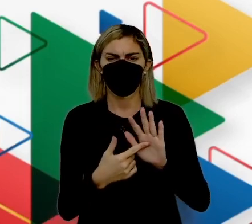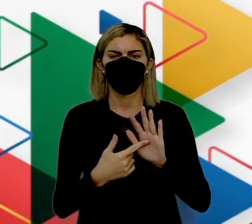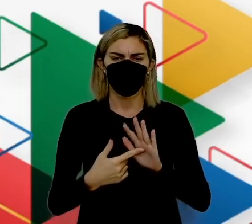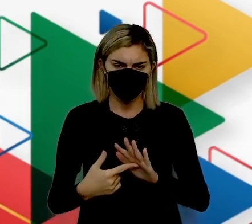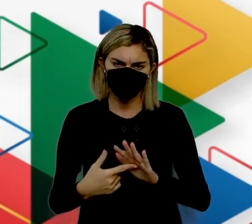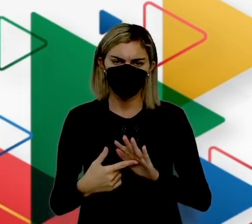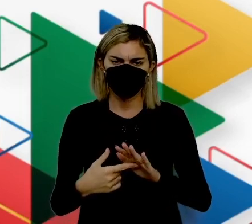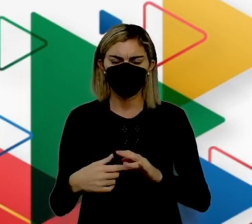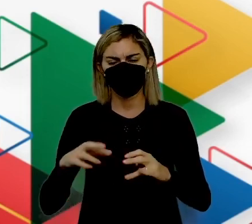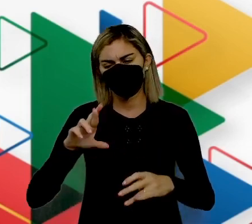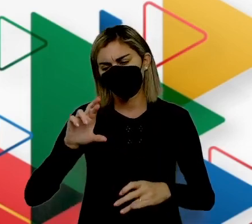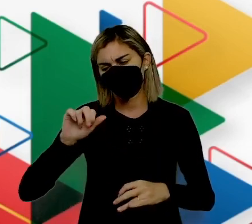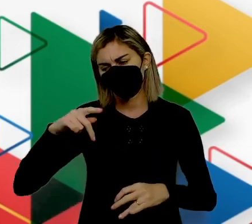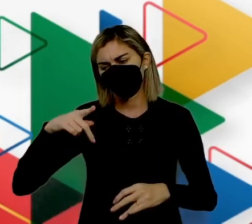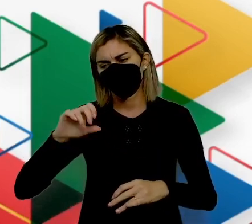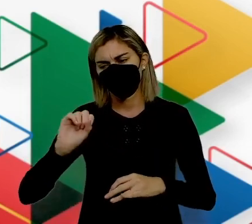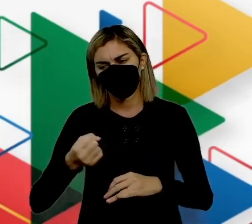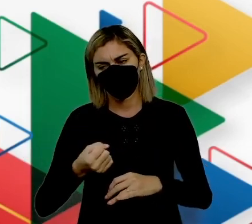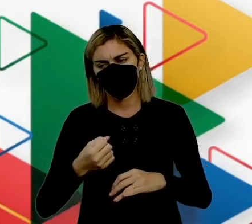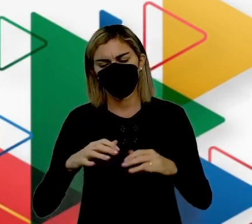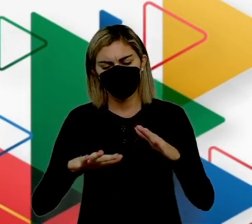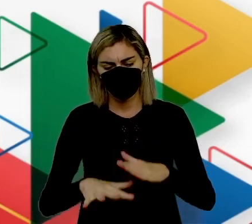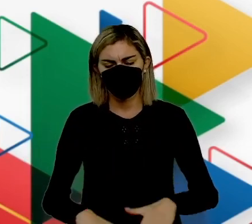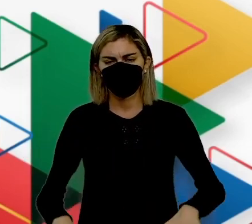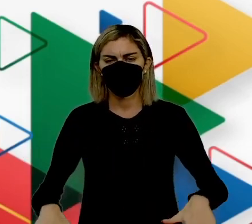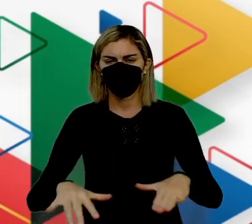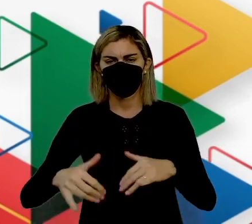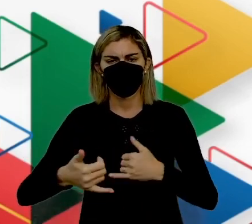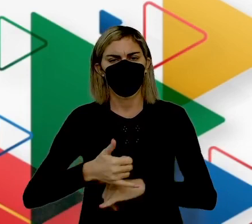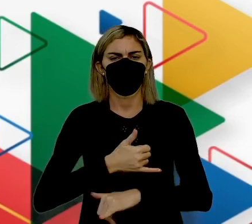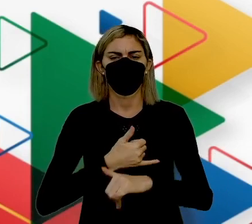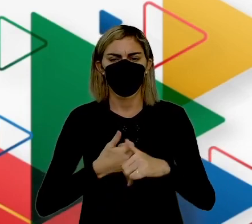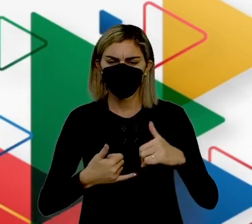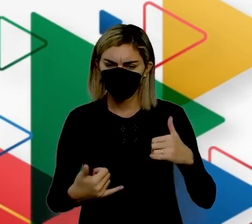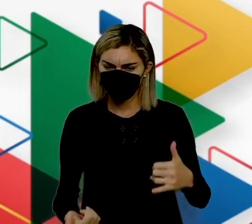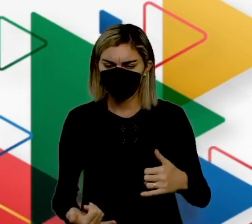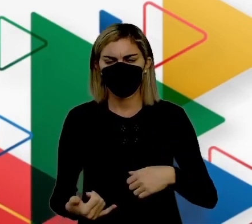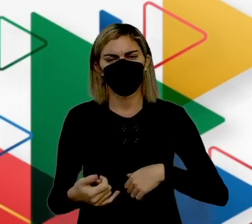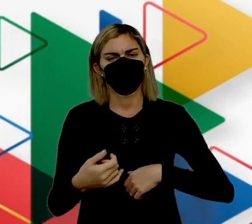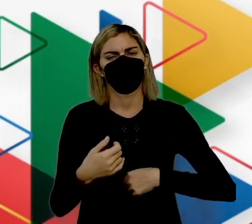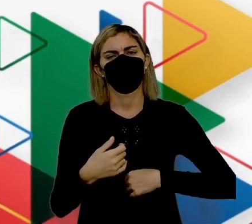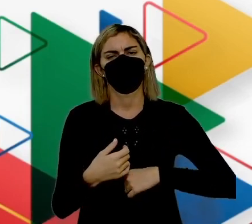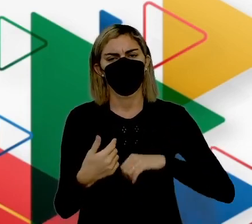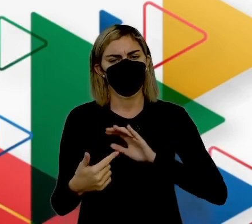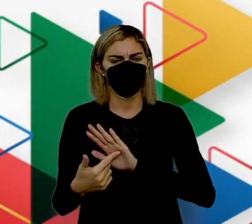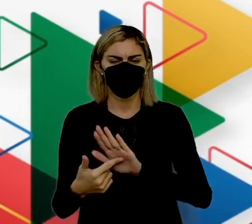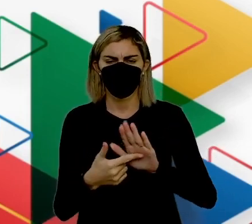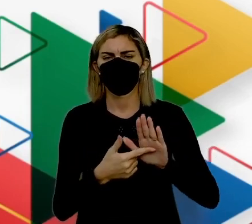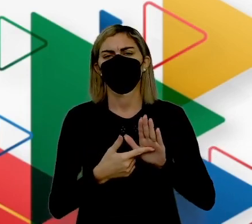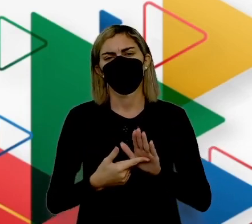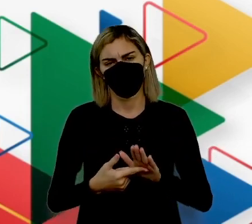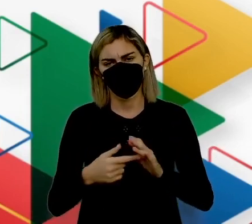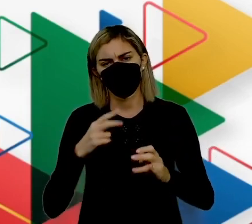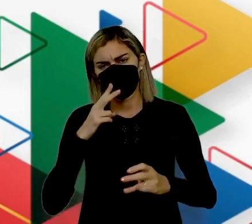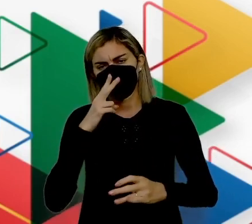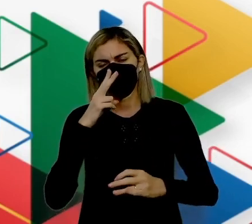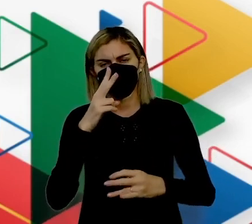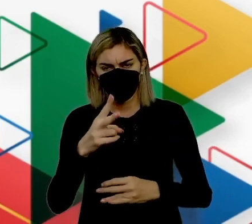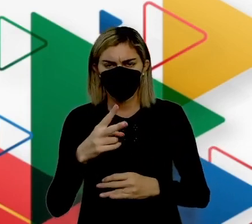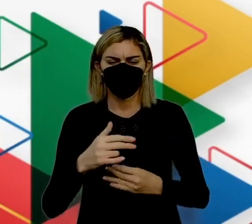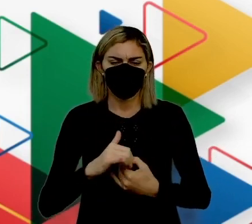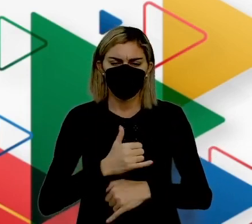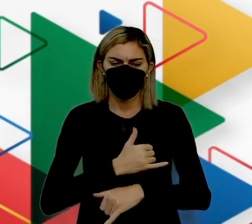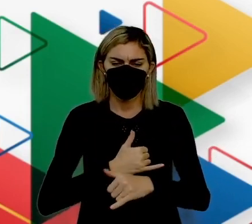em repouso num campo elétrico e sujeitas apenas à força